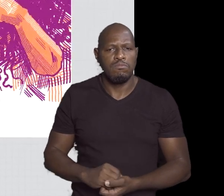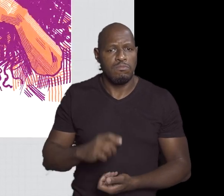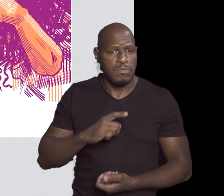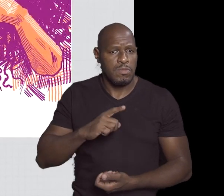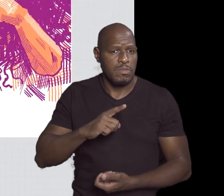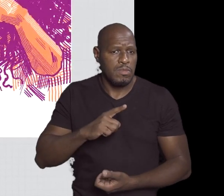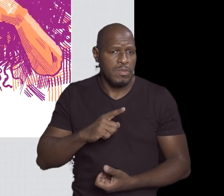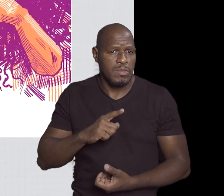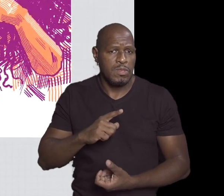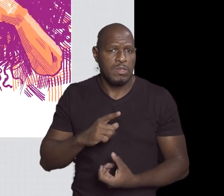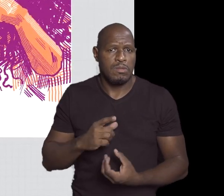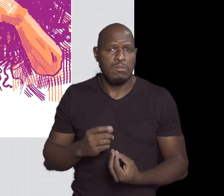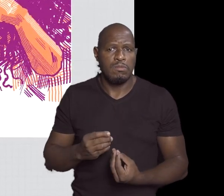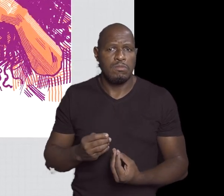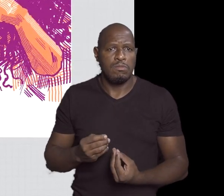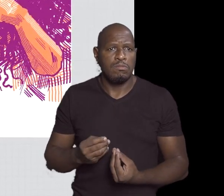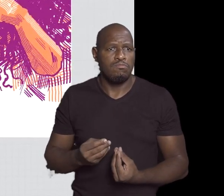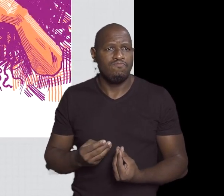tenha sido